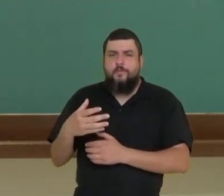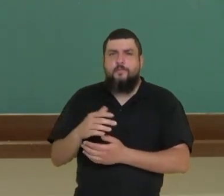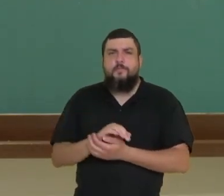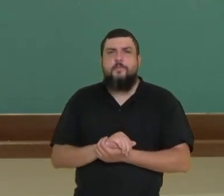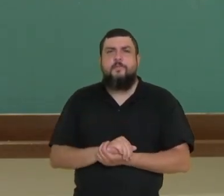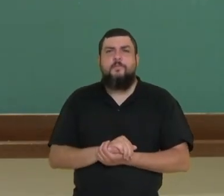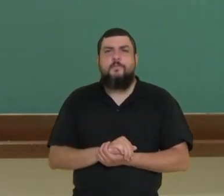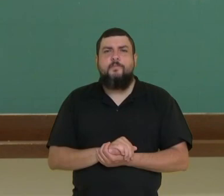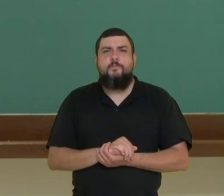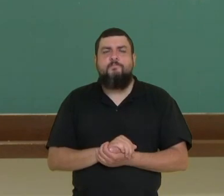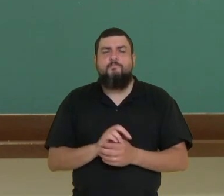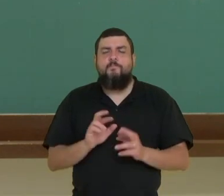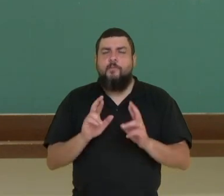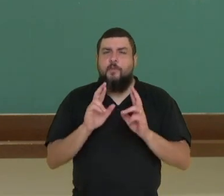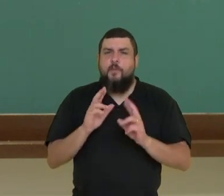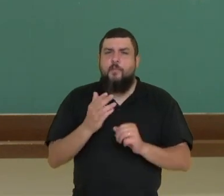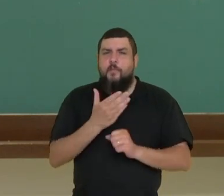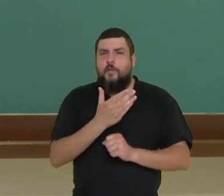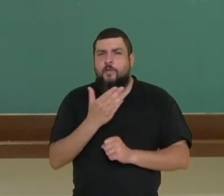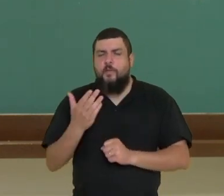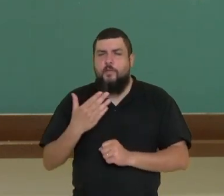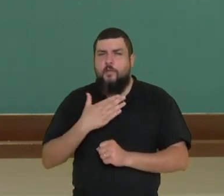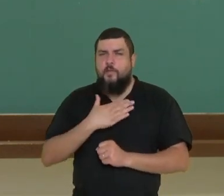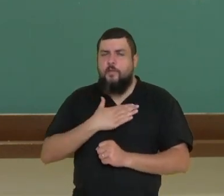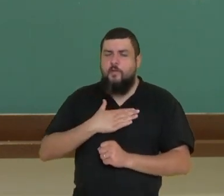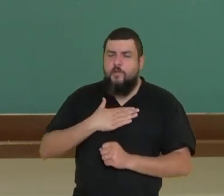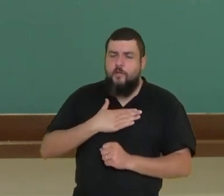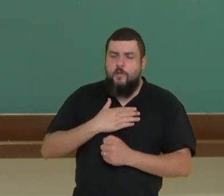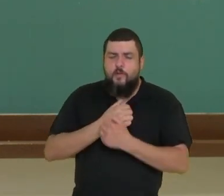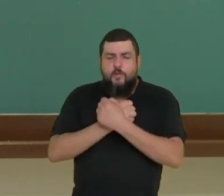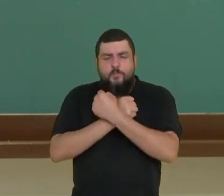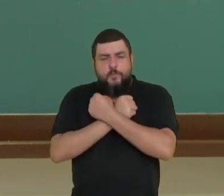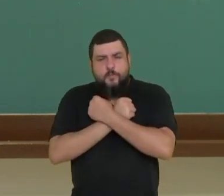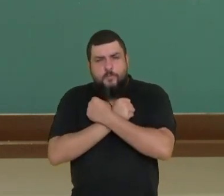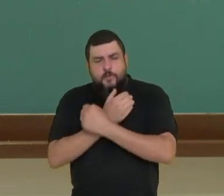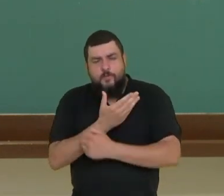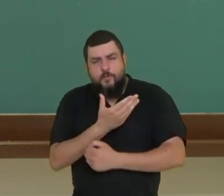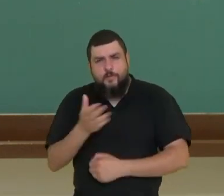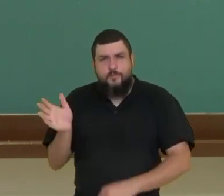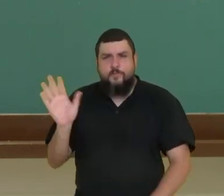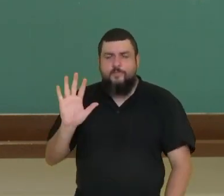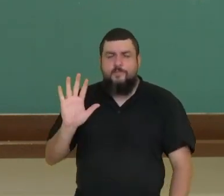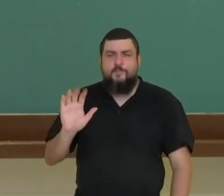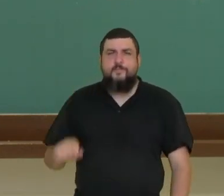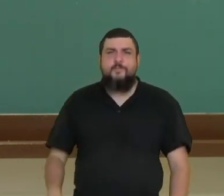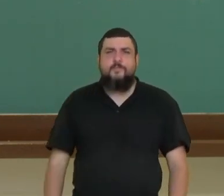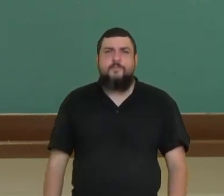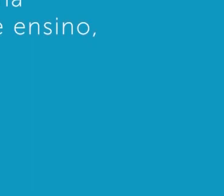Ok? Espero que vocês tenham gostado. Um abraço e até breve.